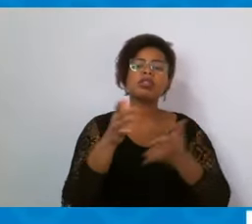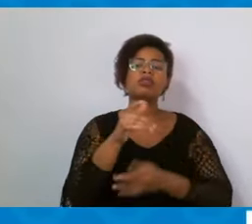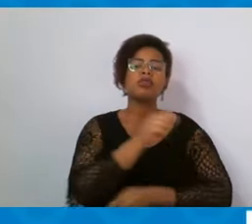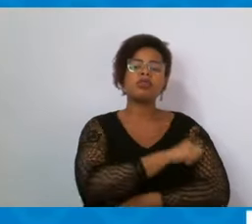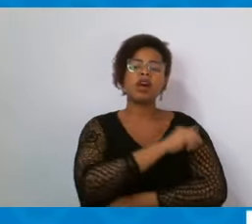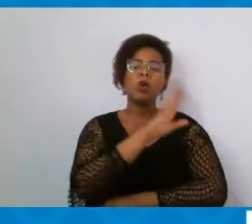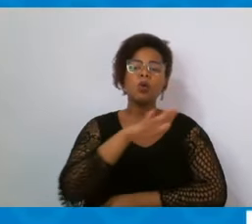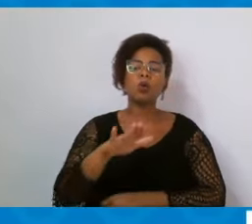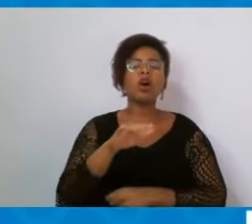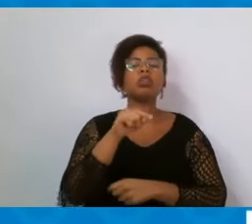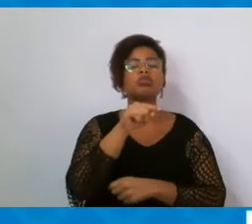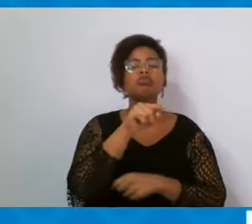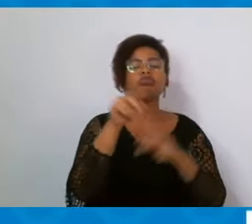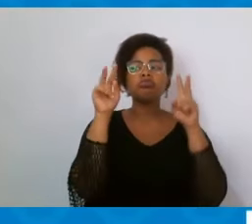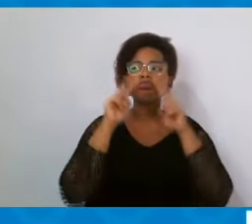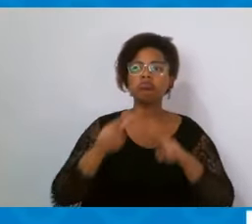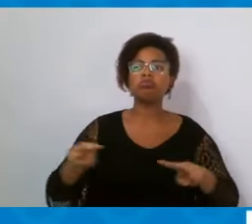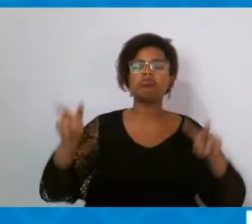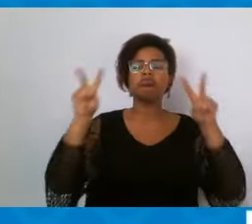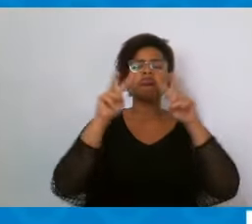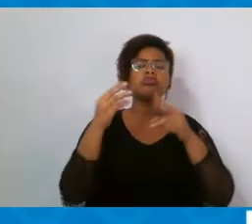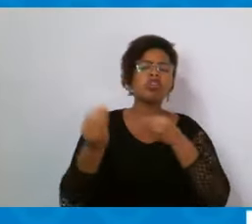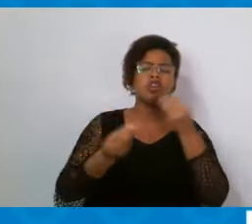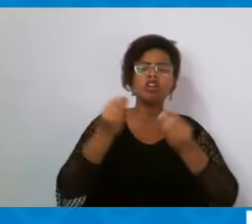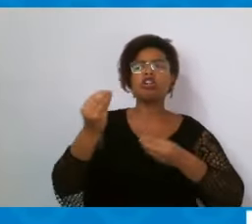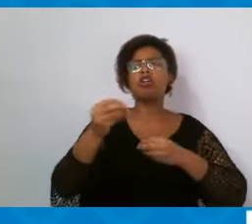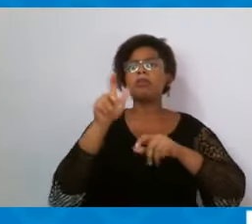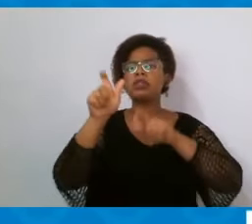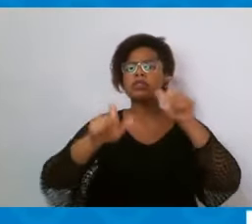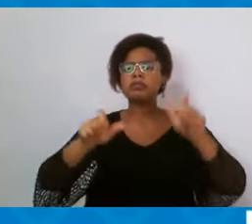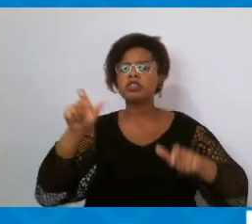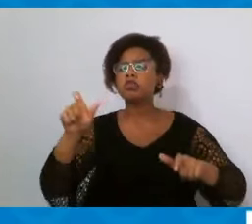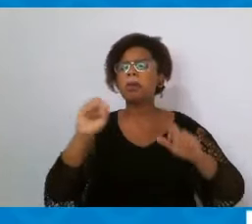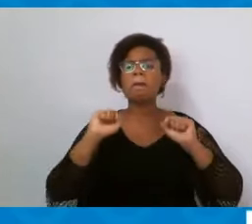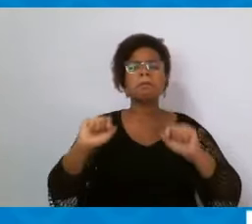e pessoas, que pode ser uma praça, pode ser um hospital, pode ser a casa